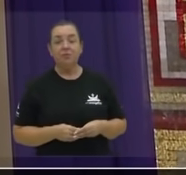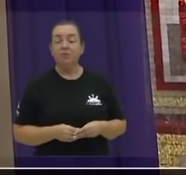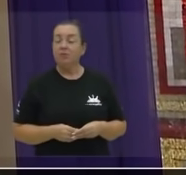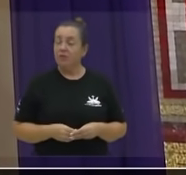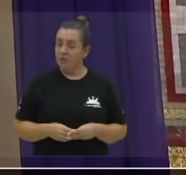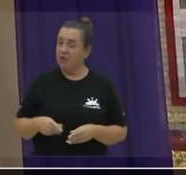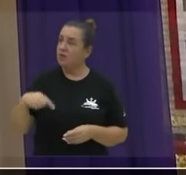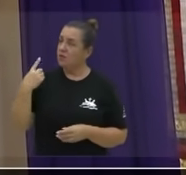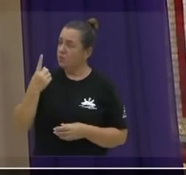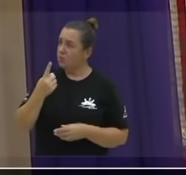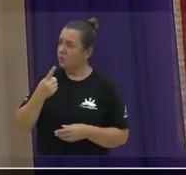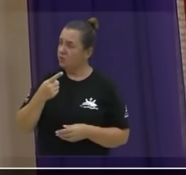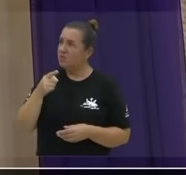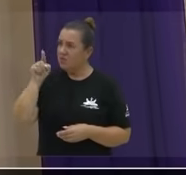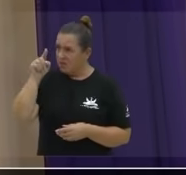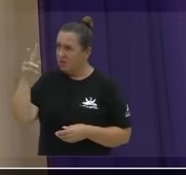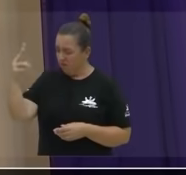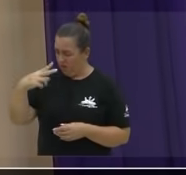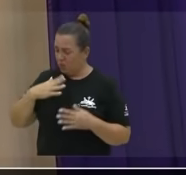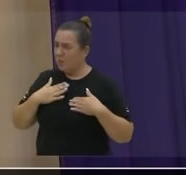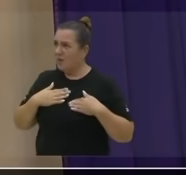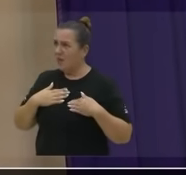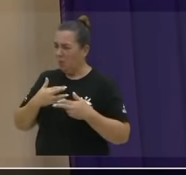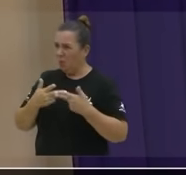se encontrares em mim